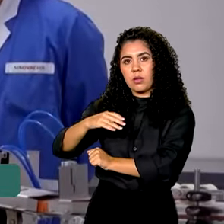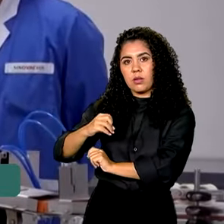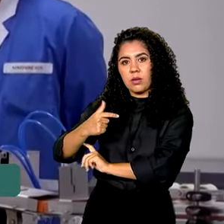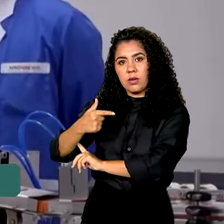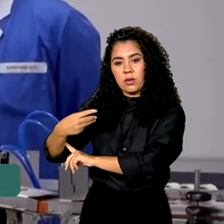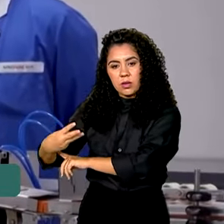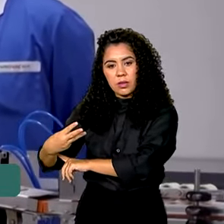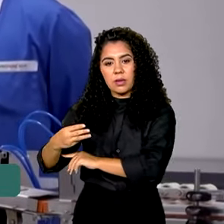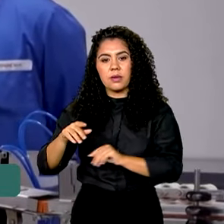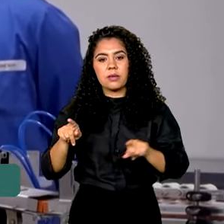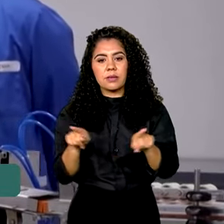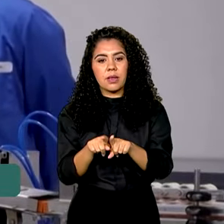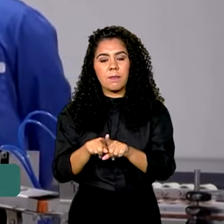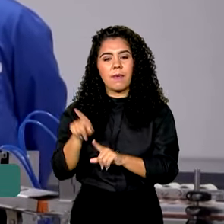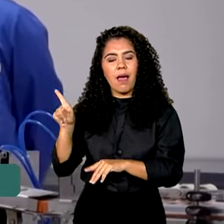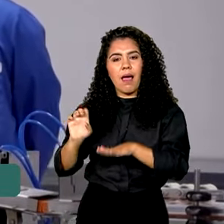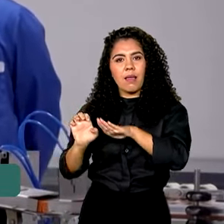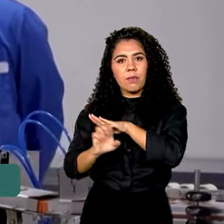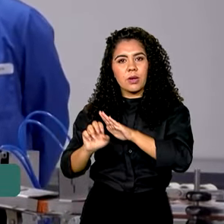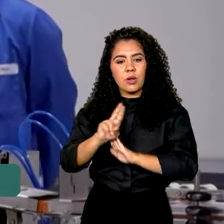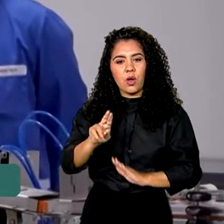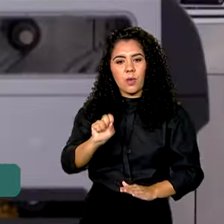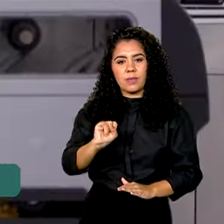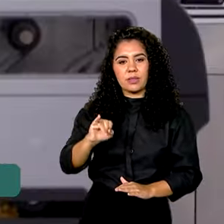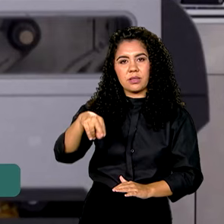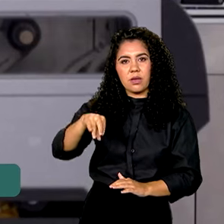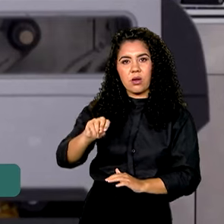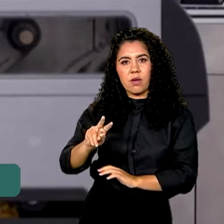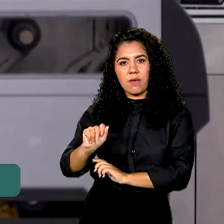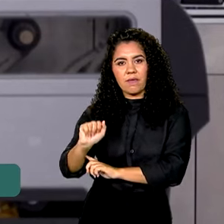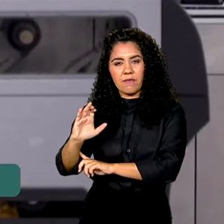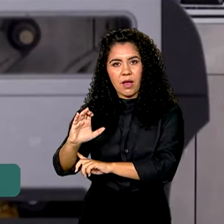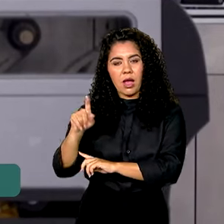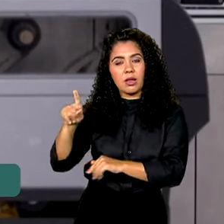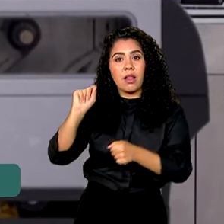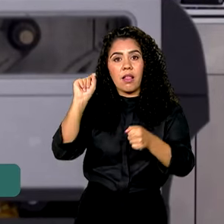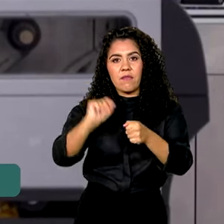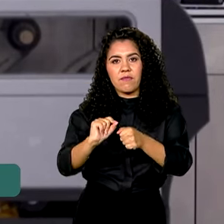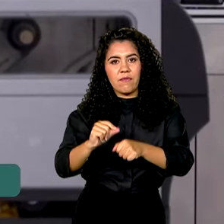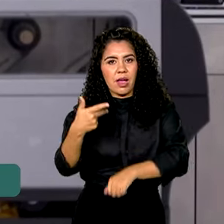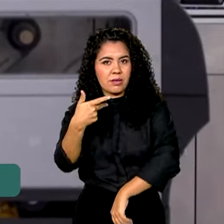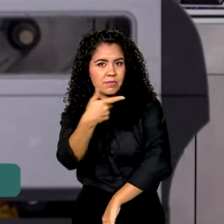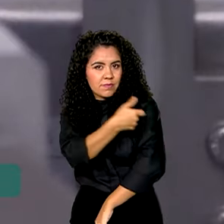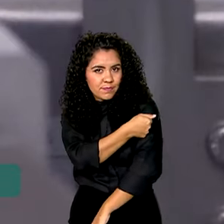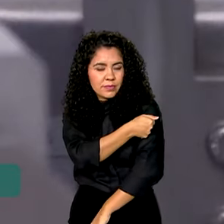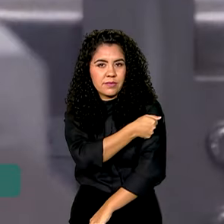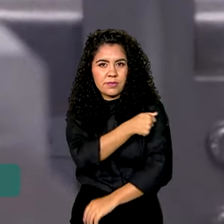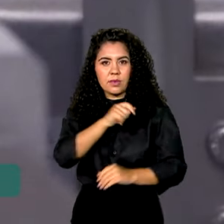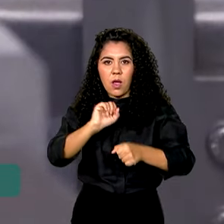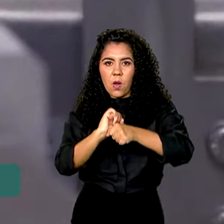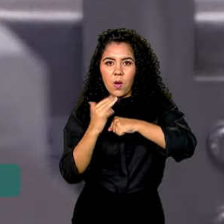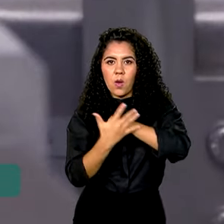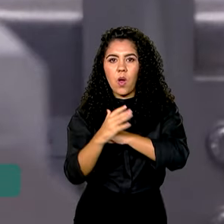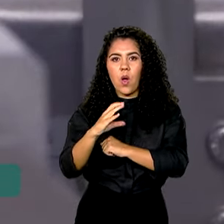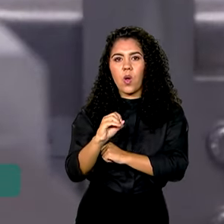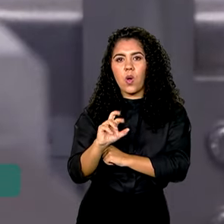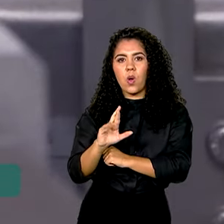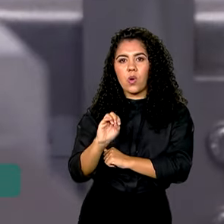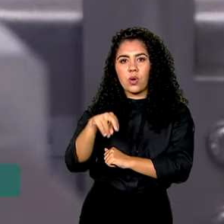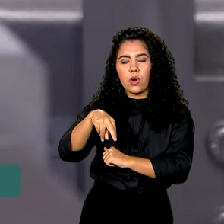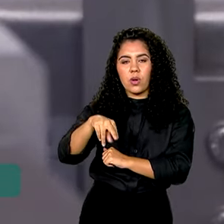a sinovak conhecida dos brasileiros por por produzir a coronavac um dos principais imunizantes